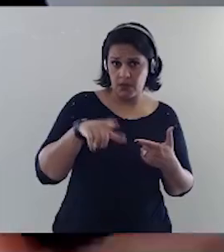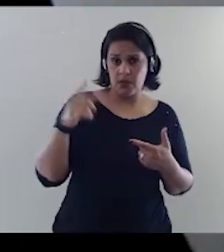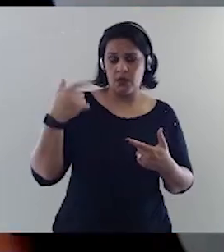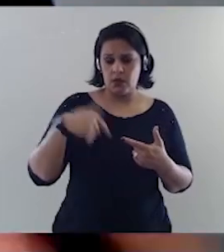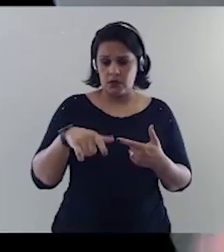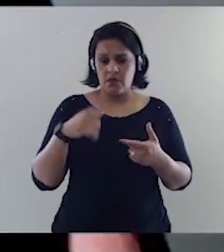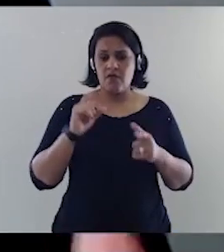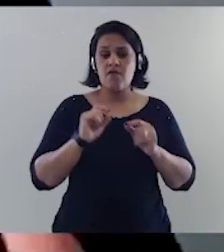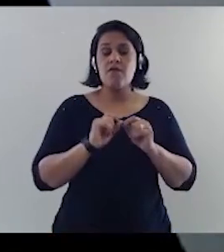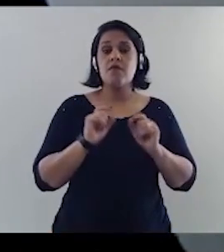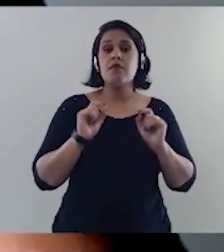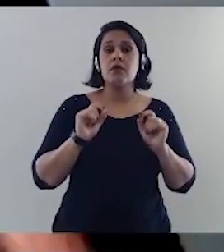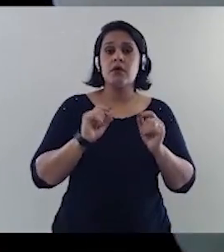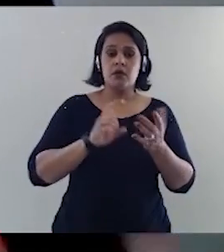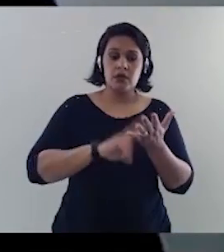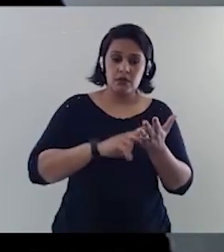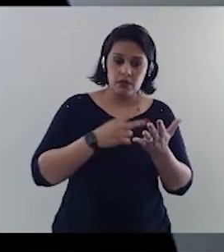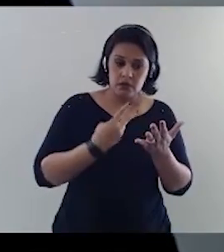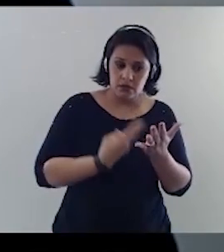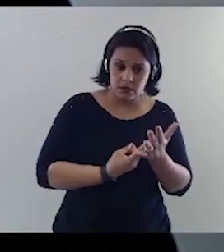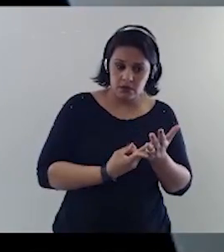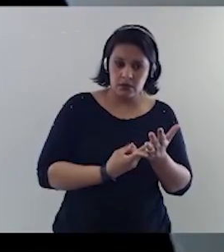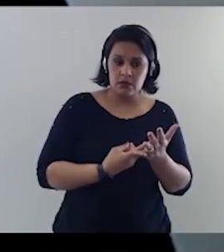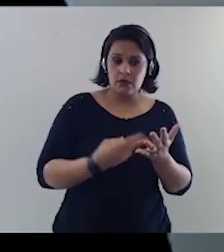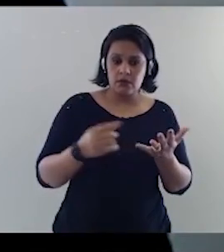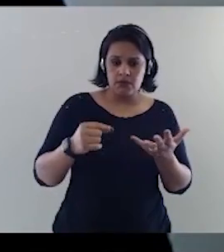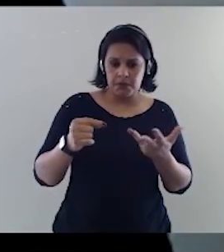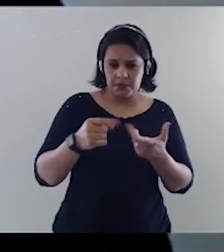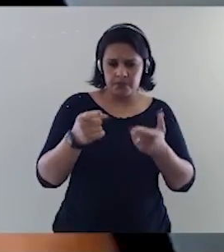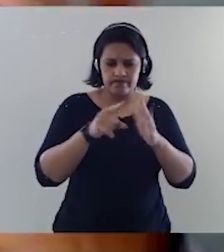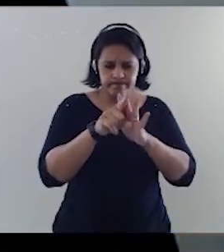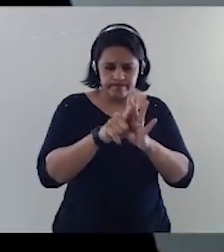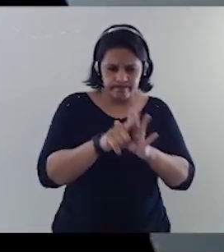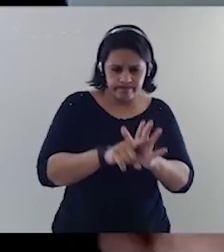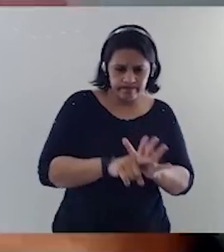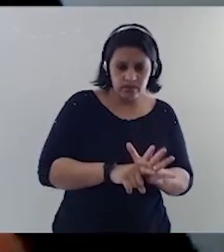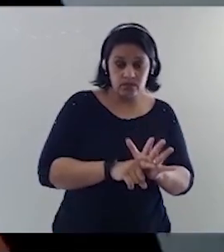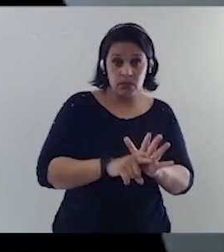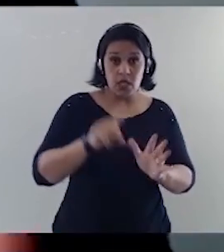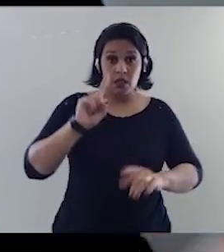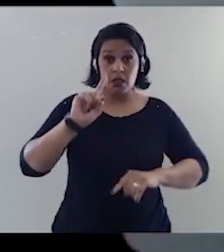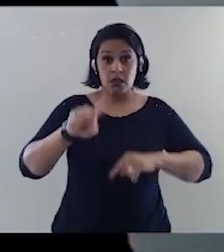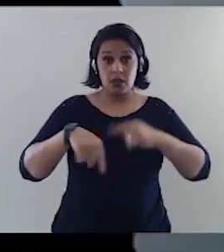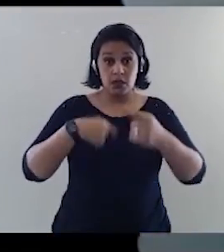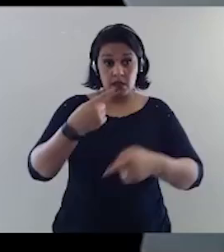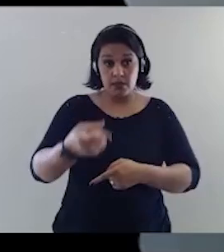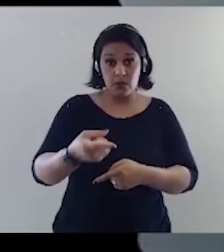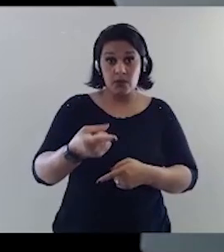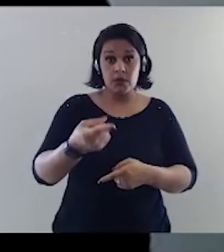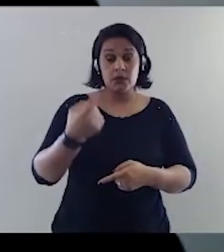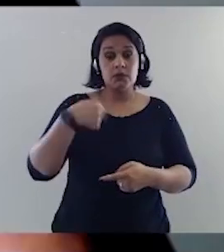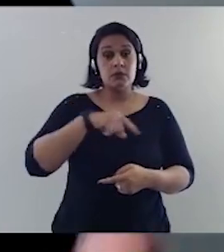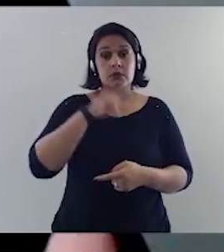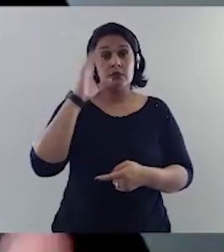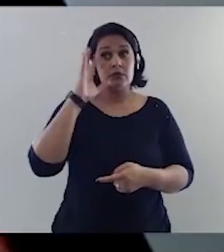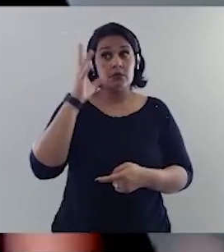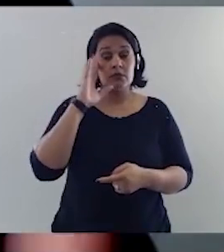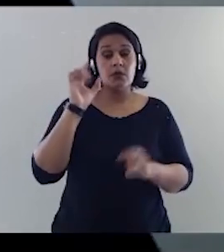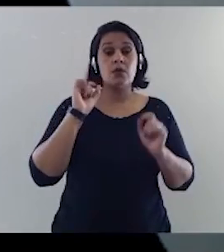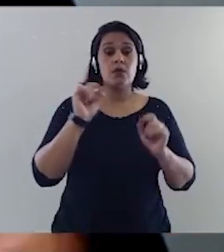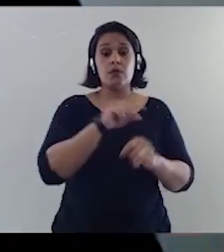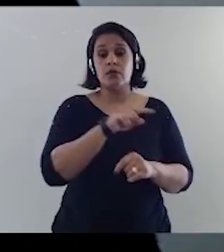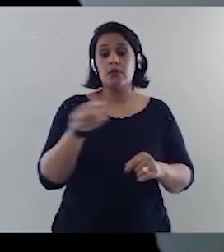fazemos uma interpretação ou inferente, ou lógica, ou sistemática e literal, e a seguir vamos saber exatamente o que é que o Tribunal Constitucional disse para poupar